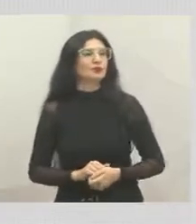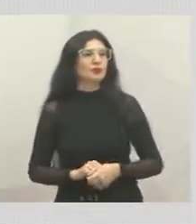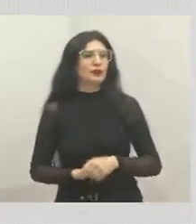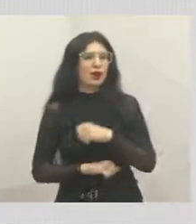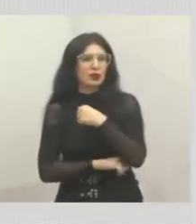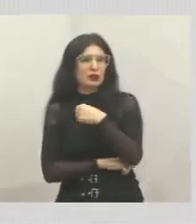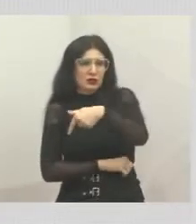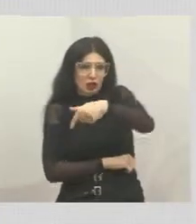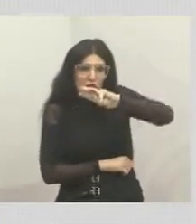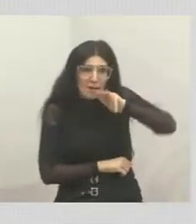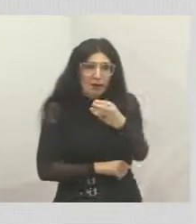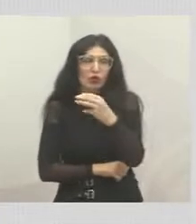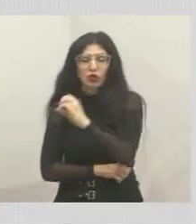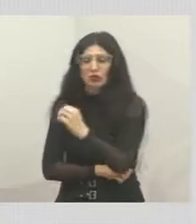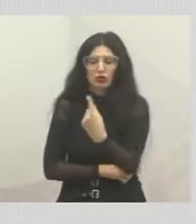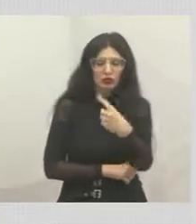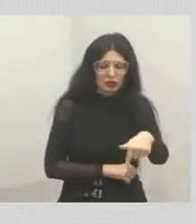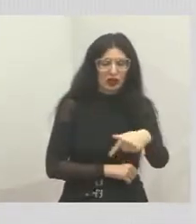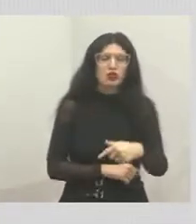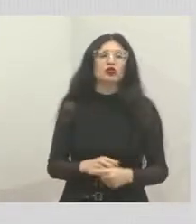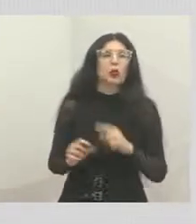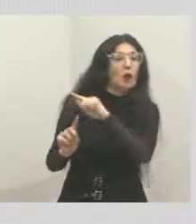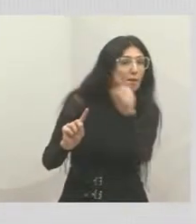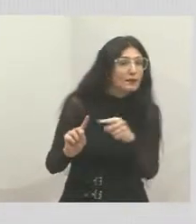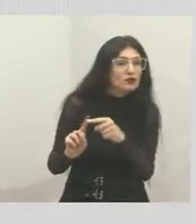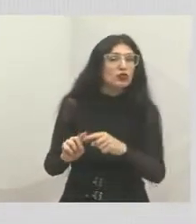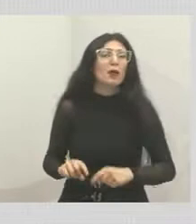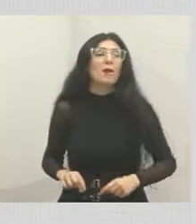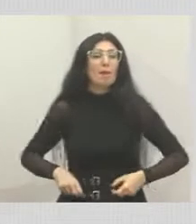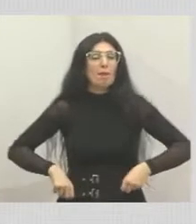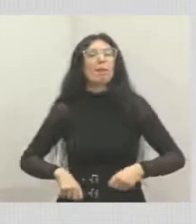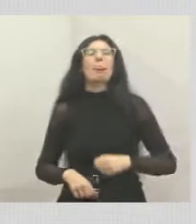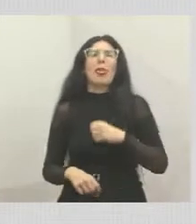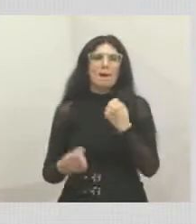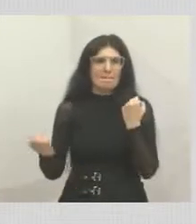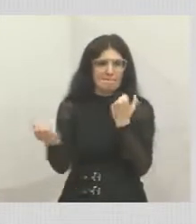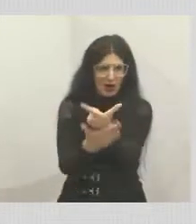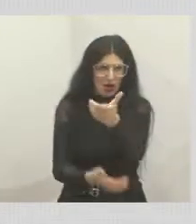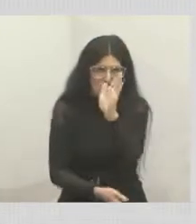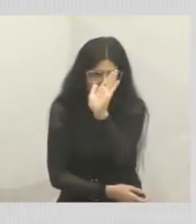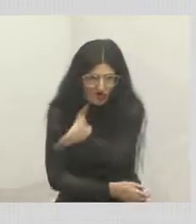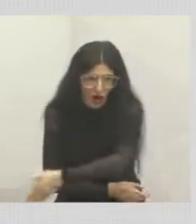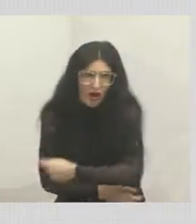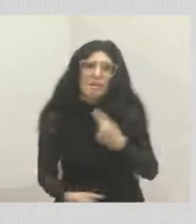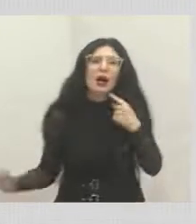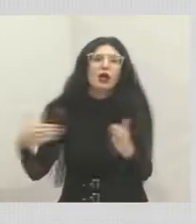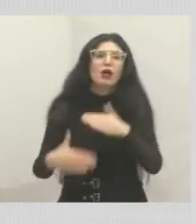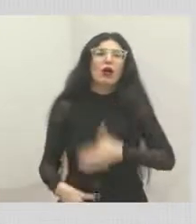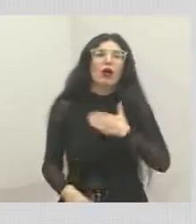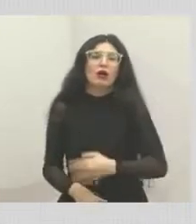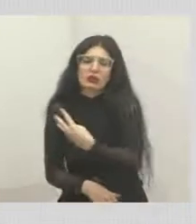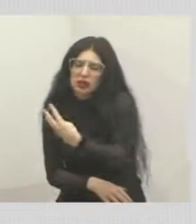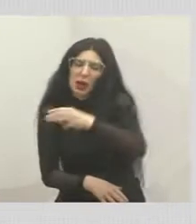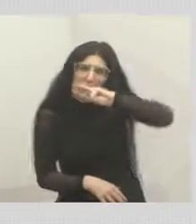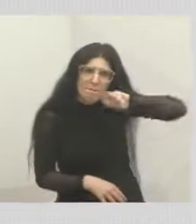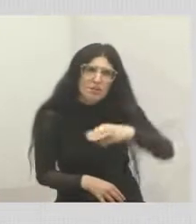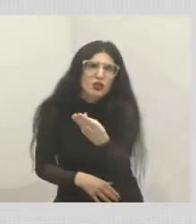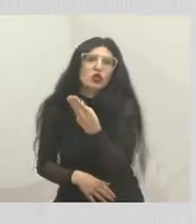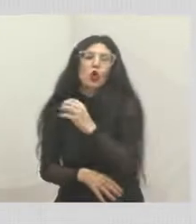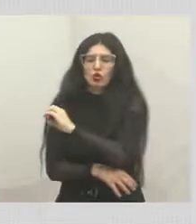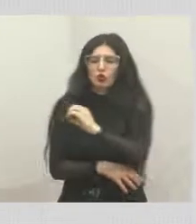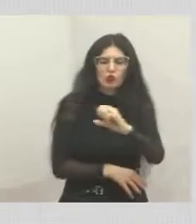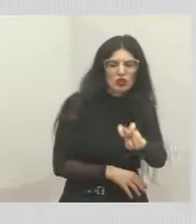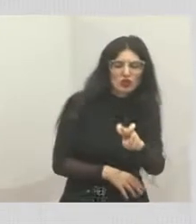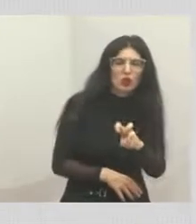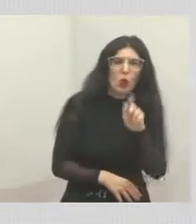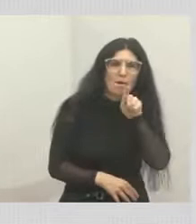7.017.000 e gastos até o segundo quadrimestre liquidado de 3.005.000, dando um